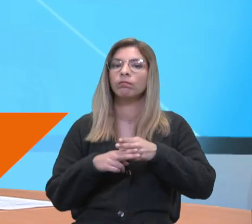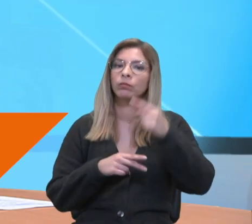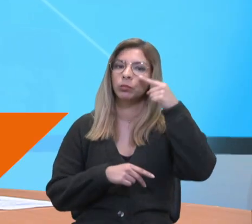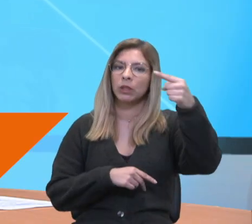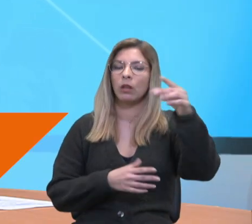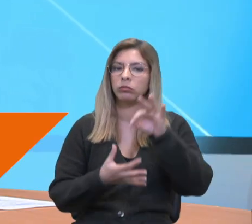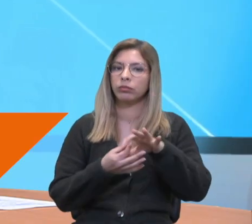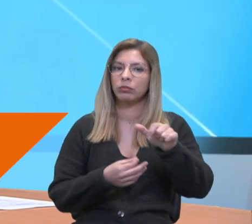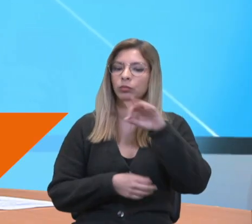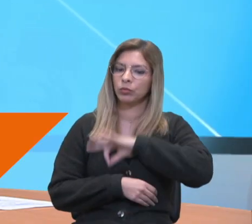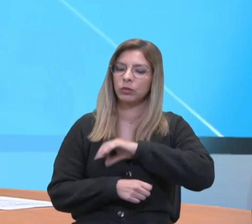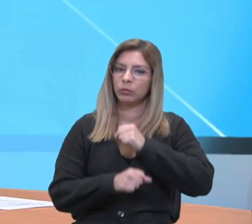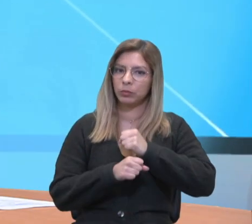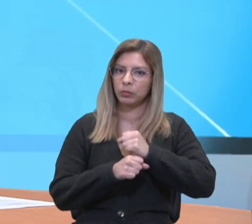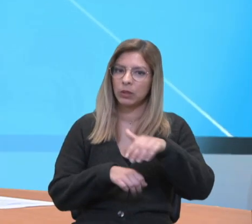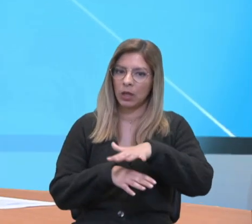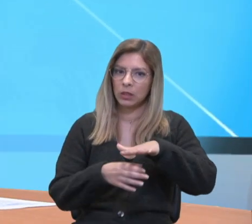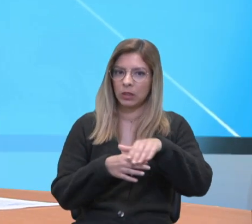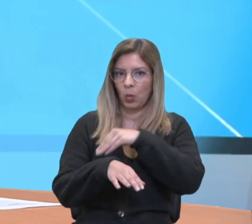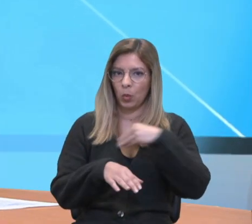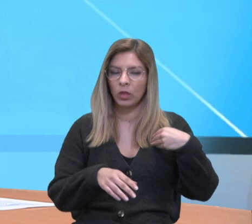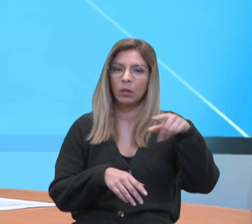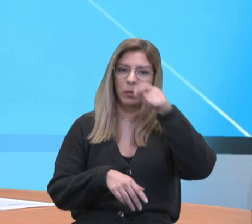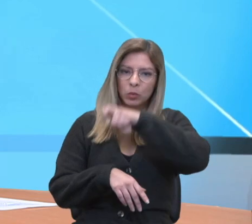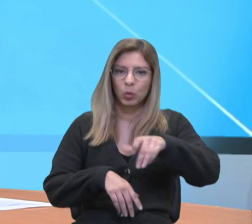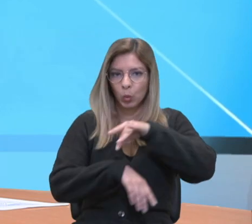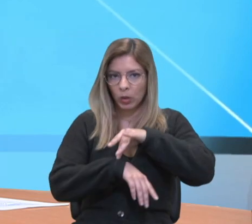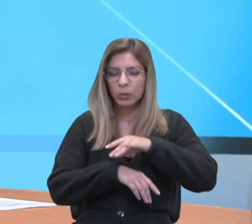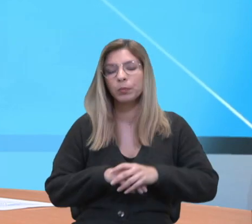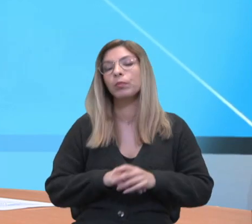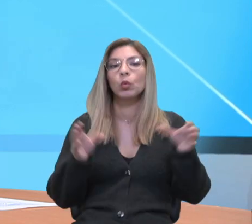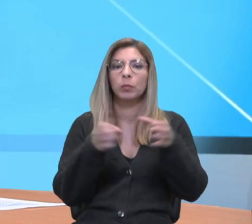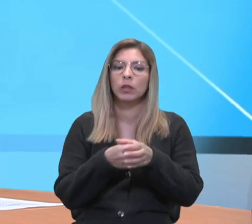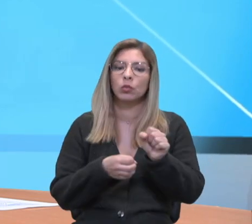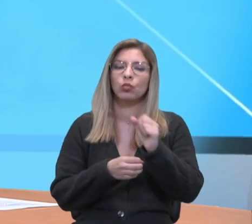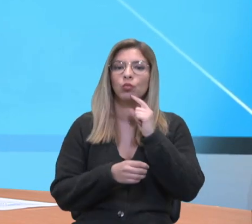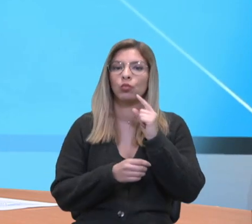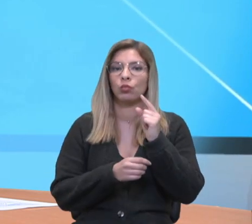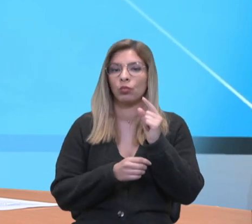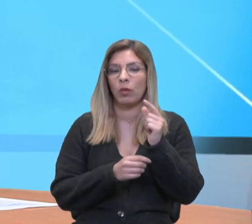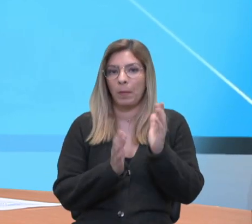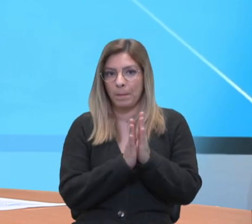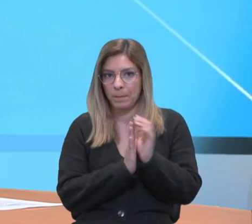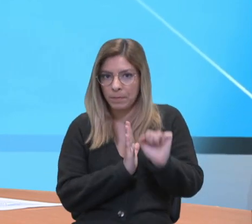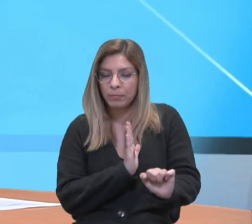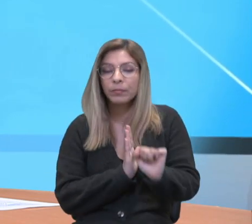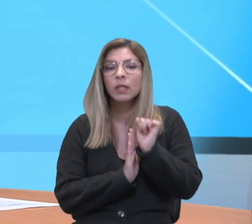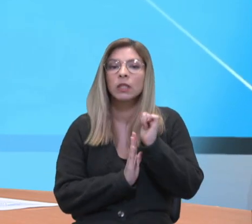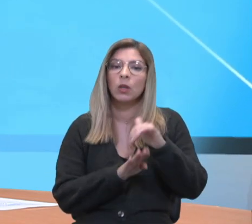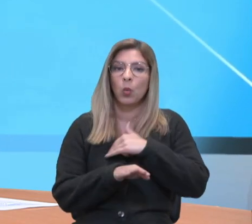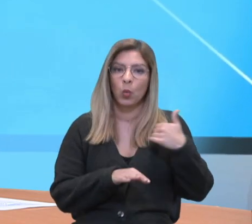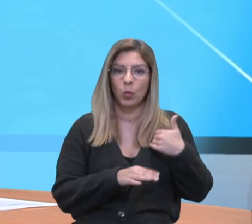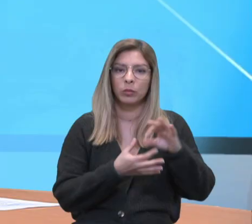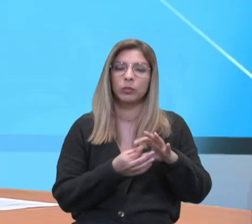e Profissionais de Saúde, uma iniciativa que juntou a Comissão Nacional da Pastoral da Saúde da Conferência Episcopal